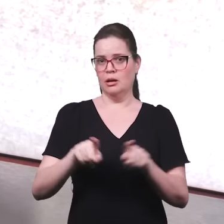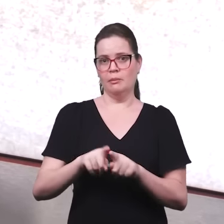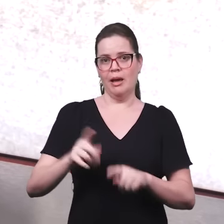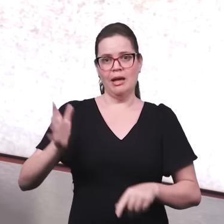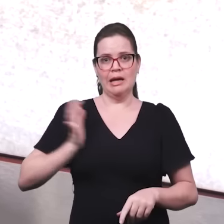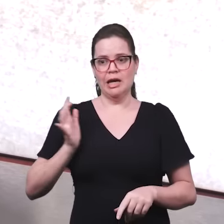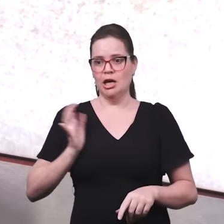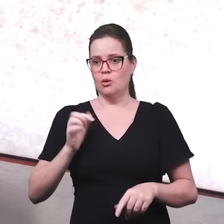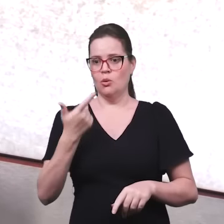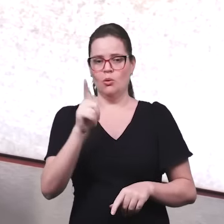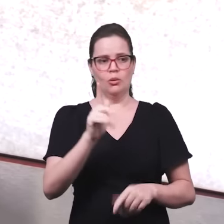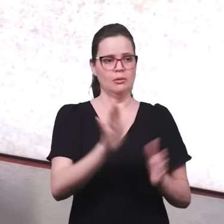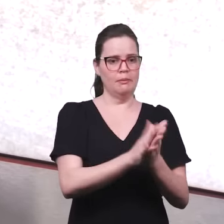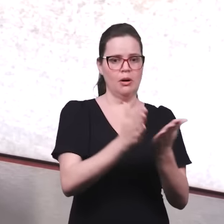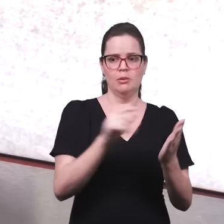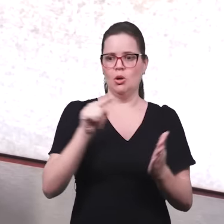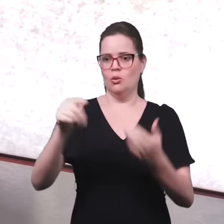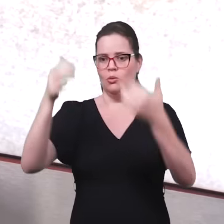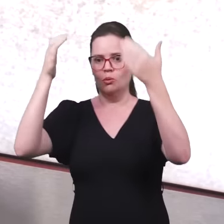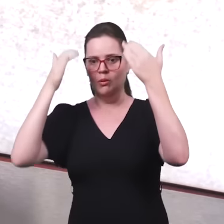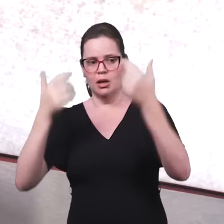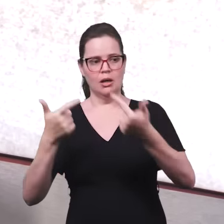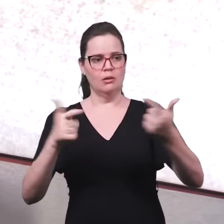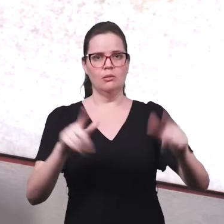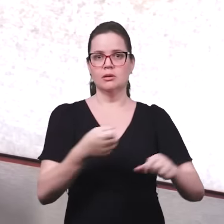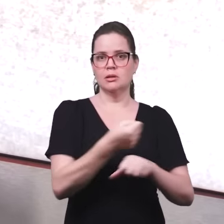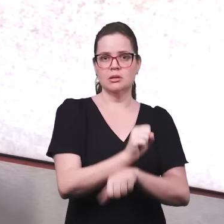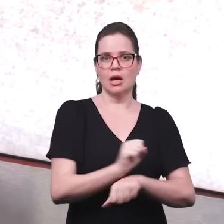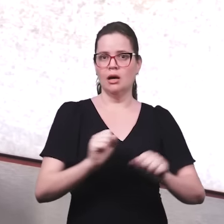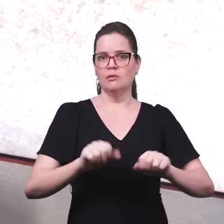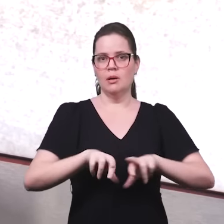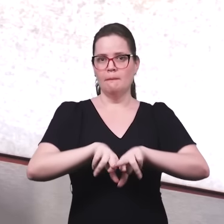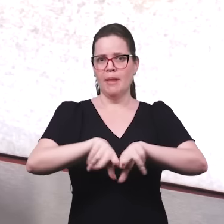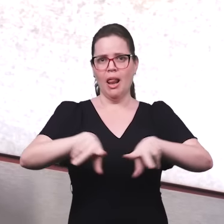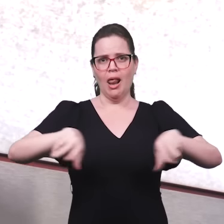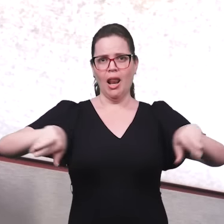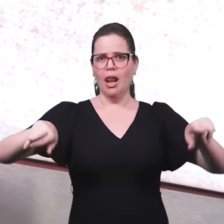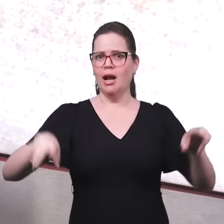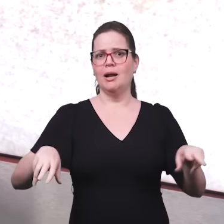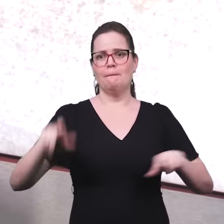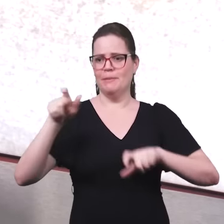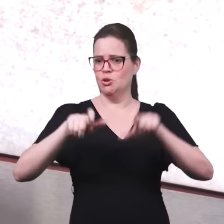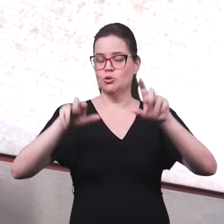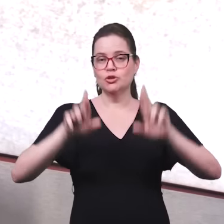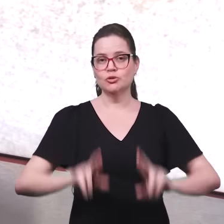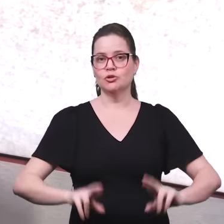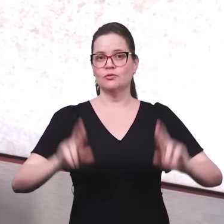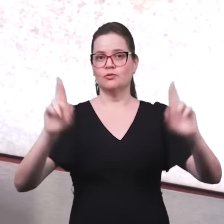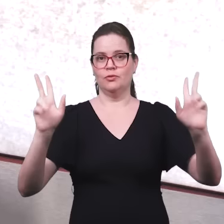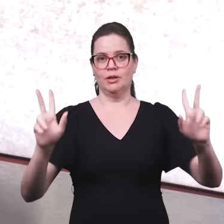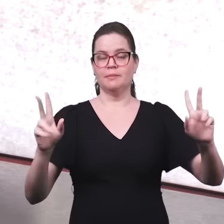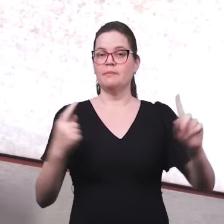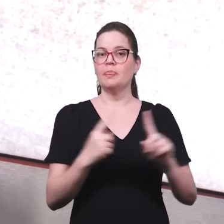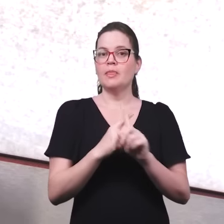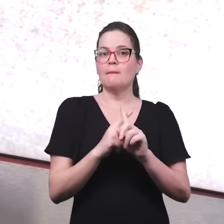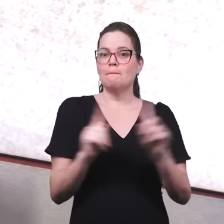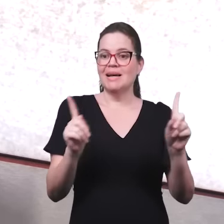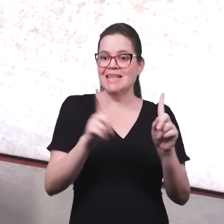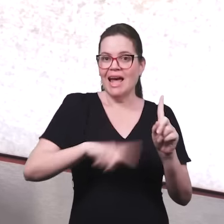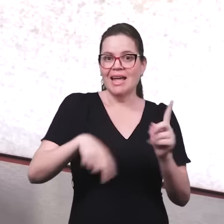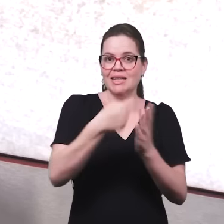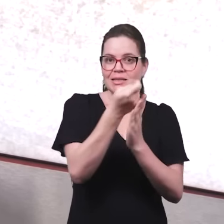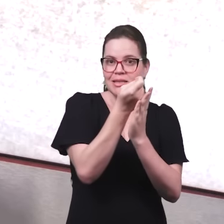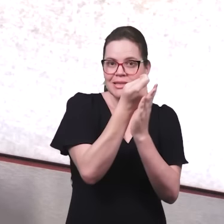pobres, outros eram ricos, um era rei, o outro era escravo. Então, vários escritores, e todos eles escreveram seus livros, por